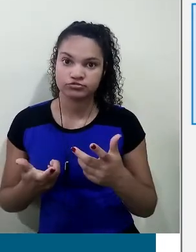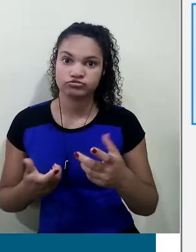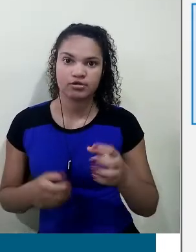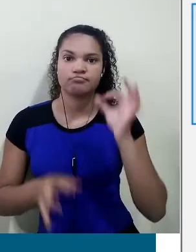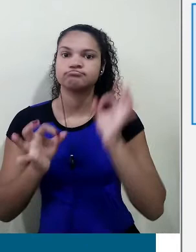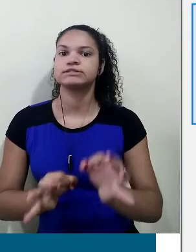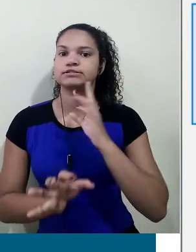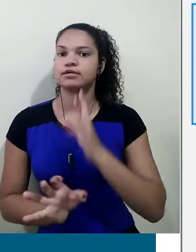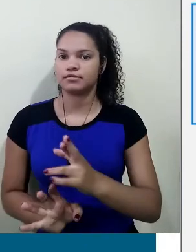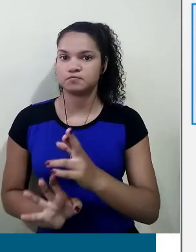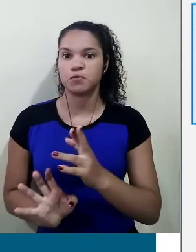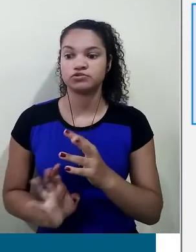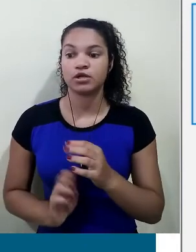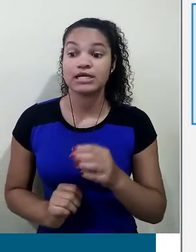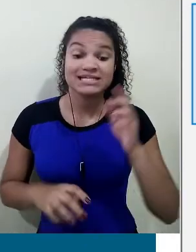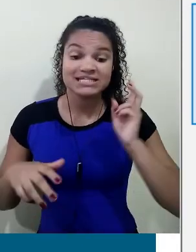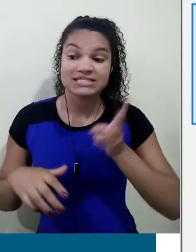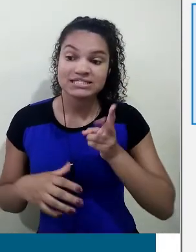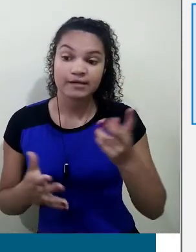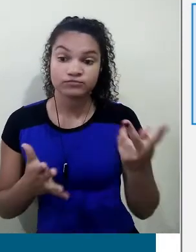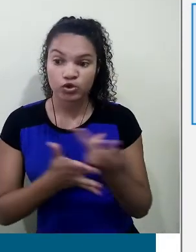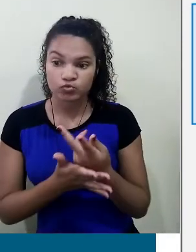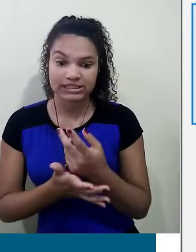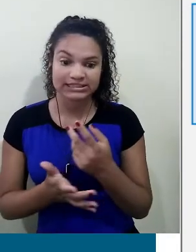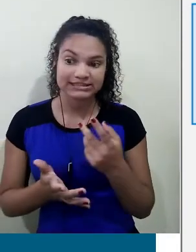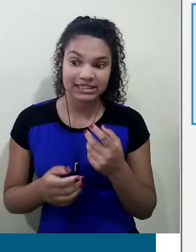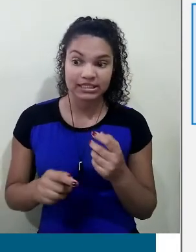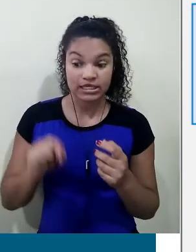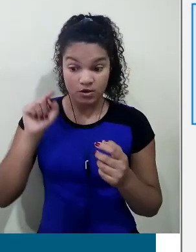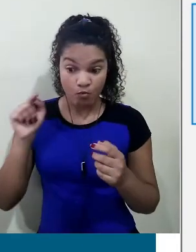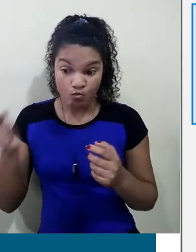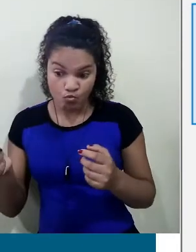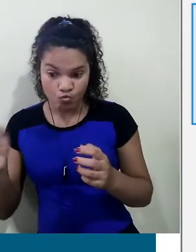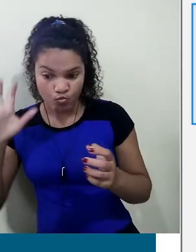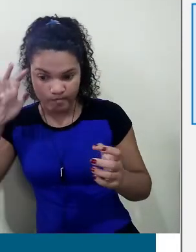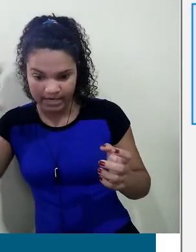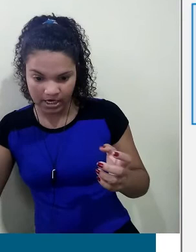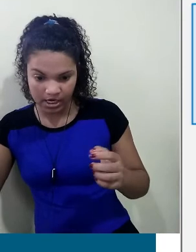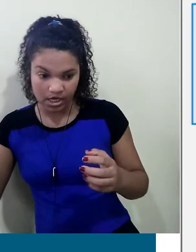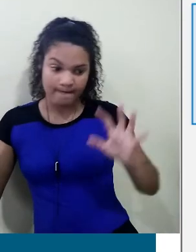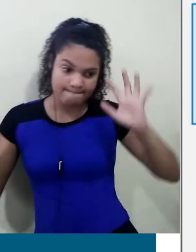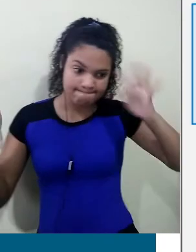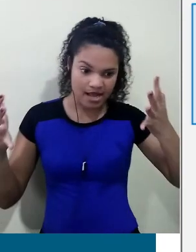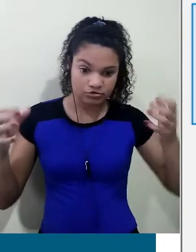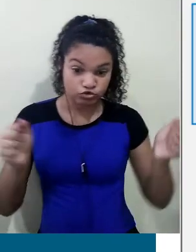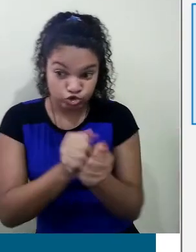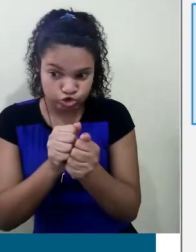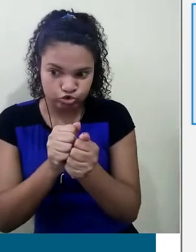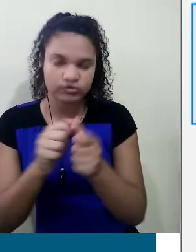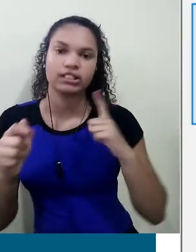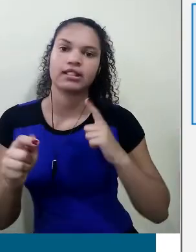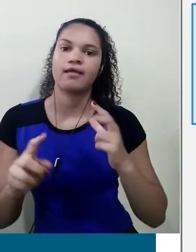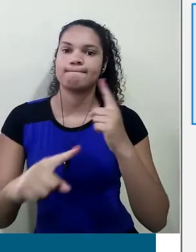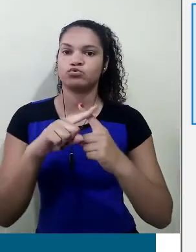probabilidades. Toda vez que nós tivermos a probabilidade de ocorrência de um evento e outro evento, nós temos a